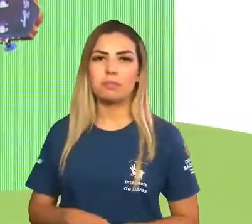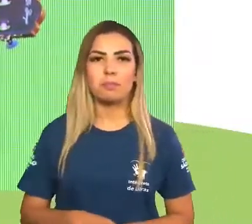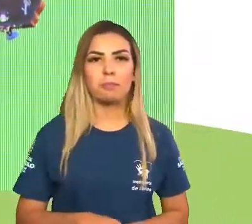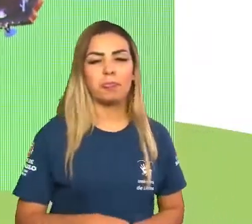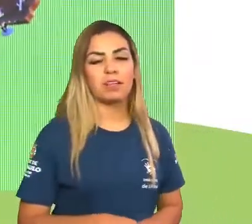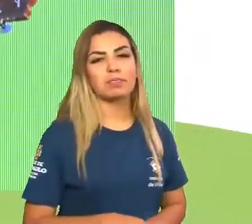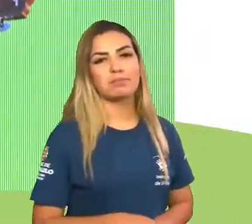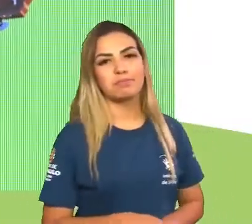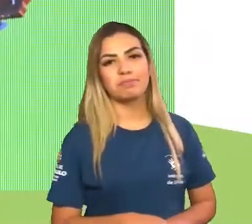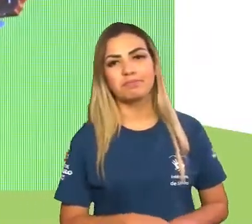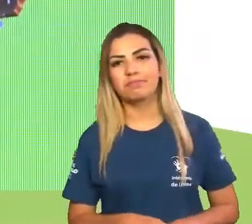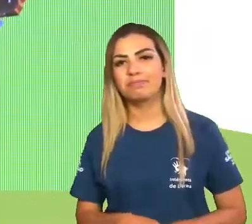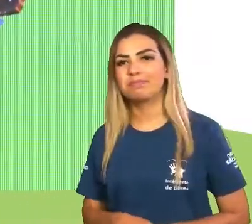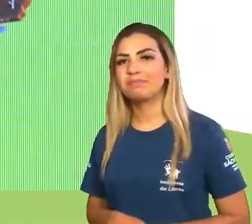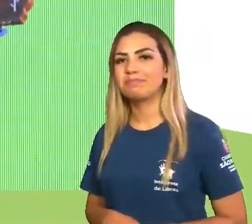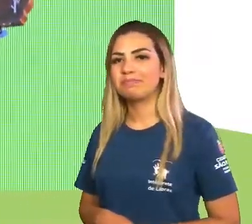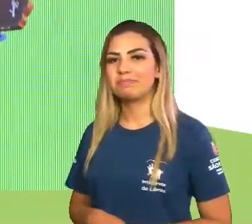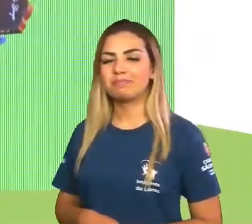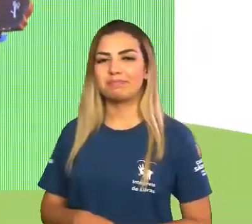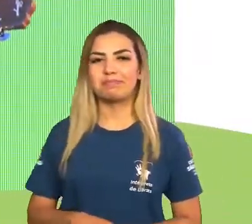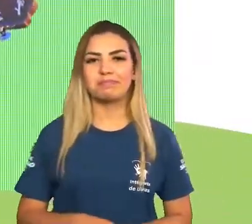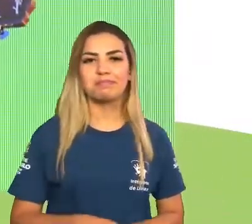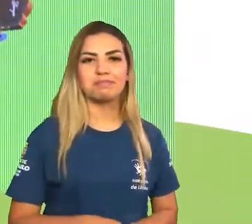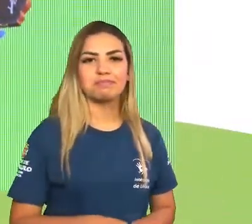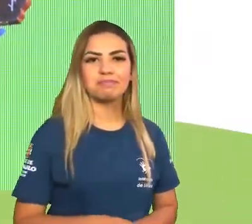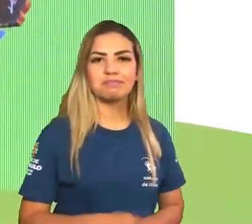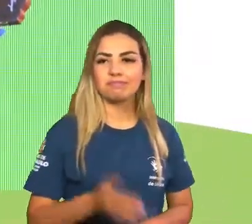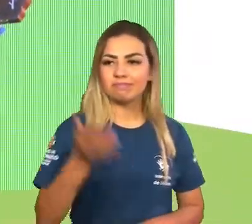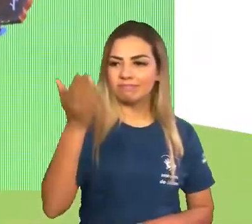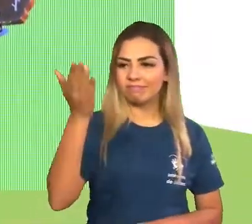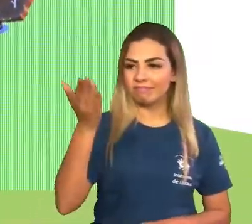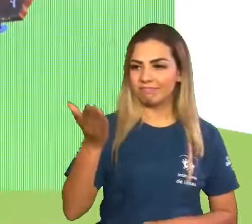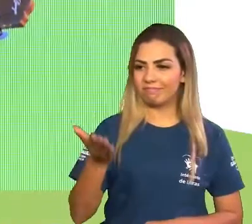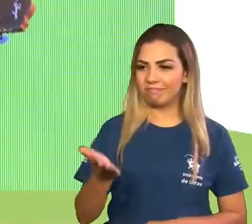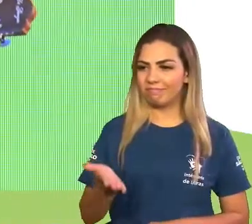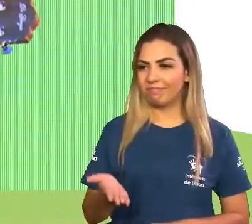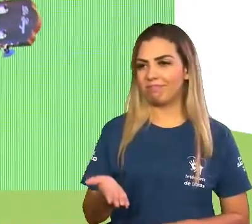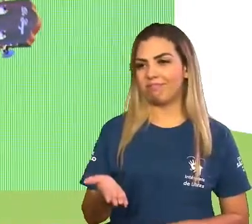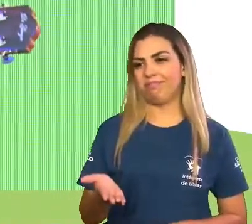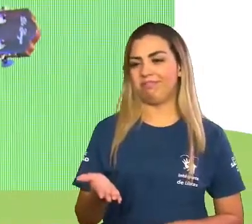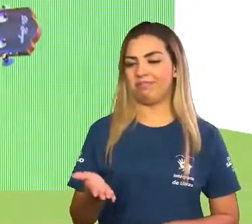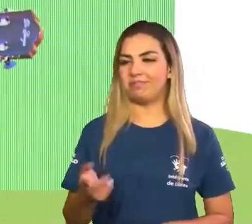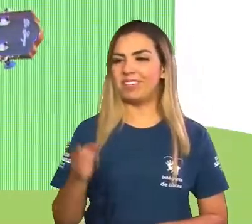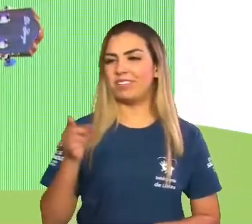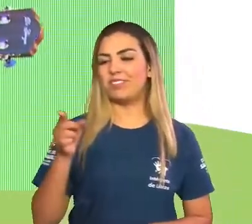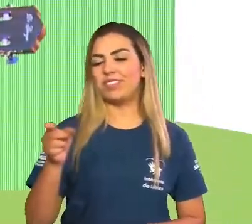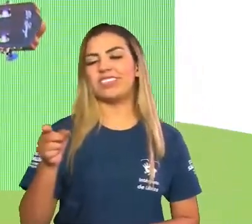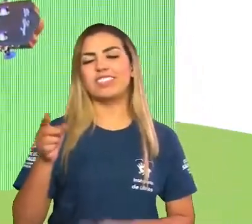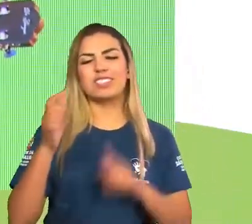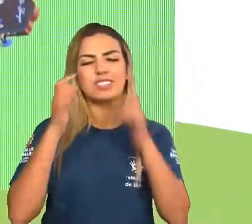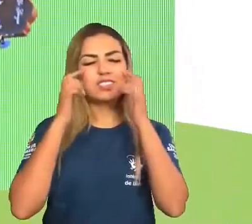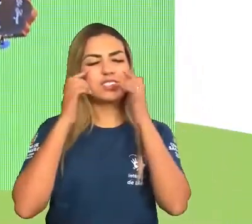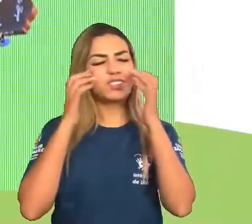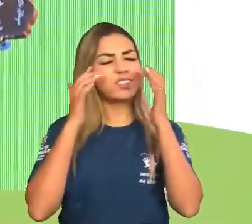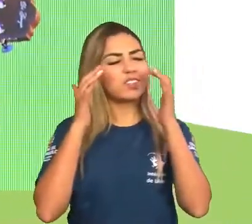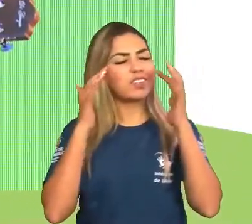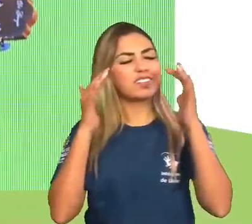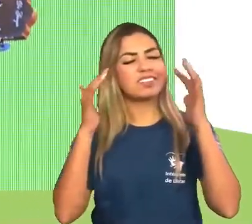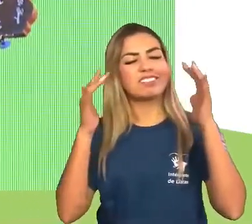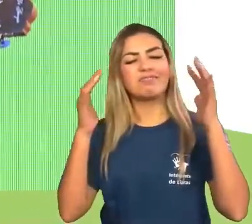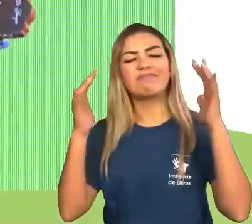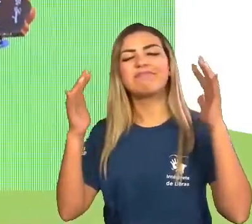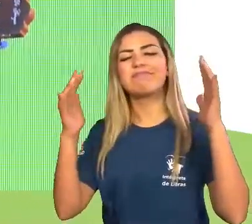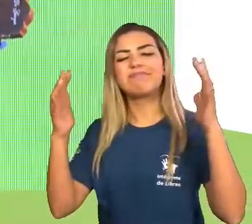Você é assim, um sonho pra mim, e quando eu não te vejo,